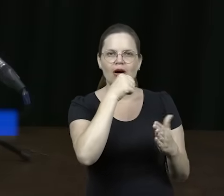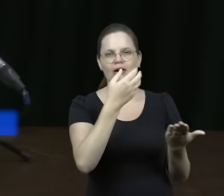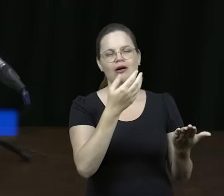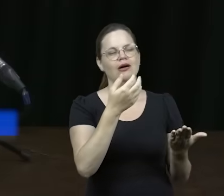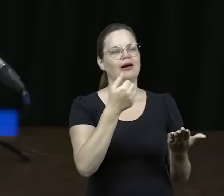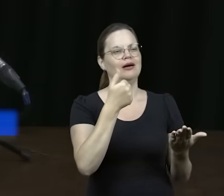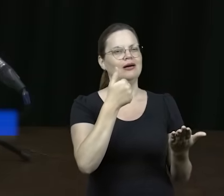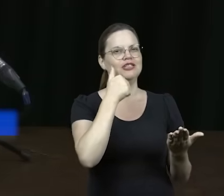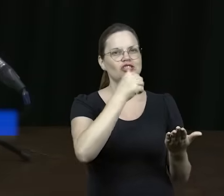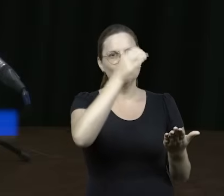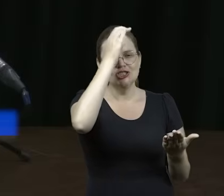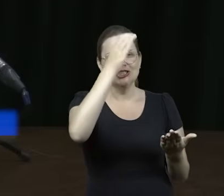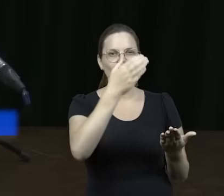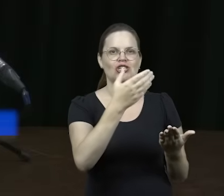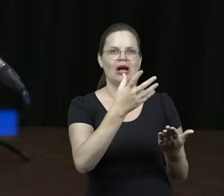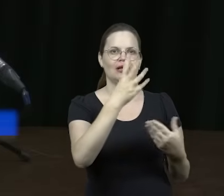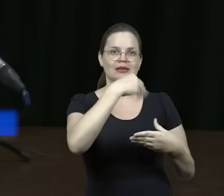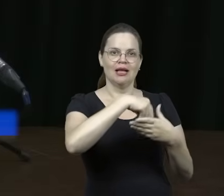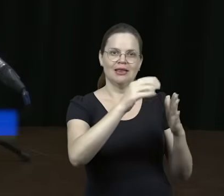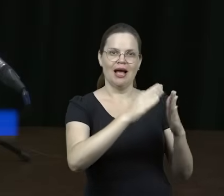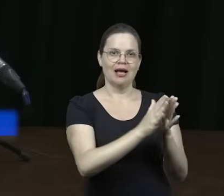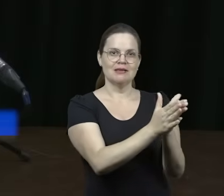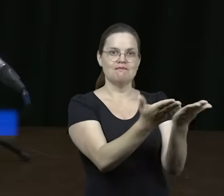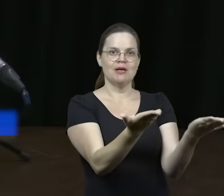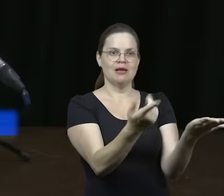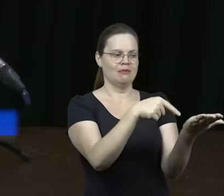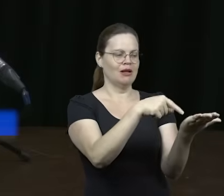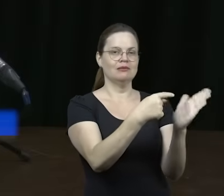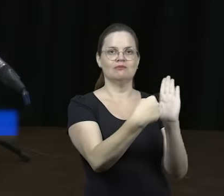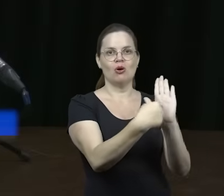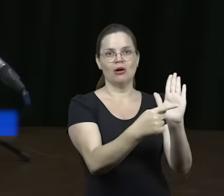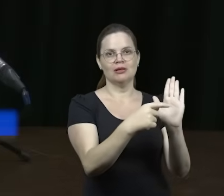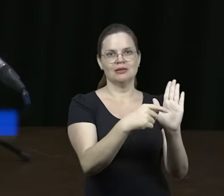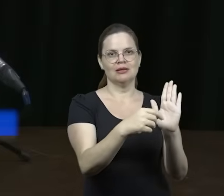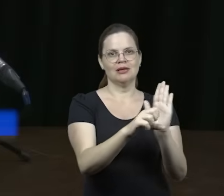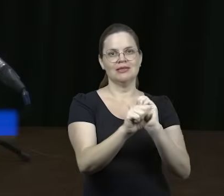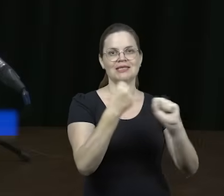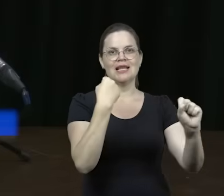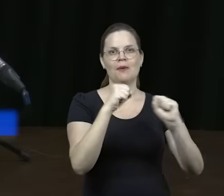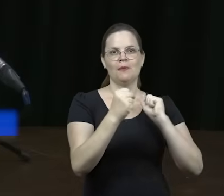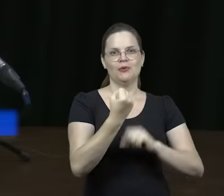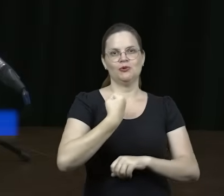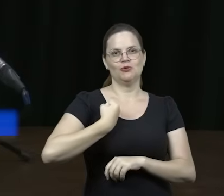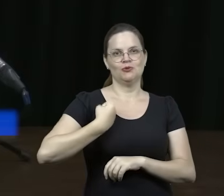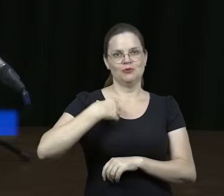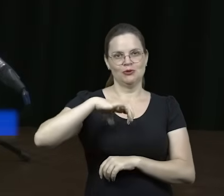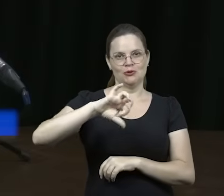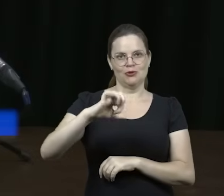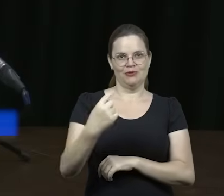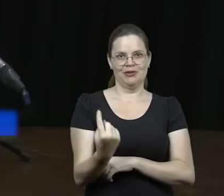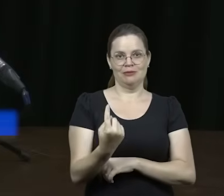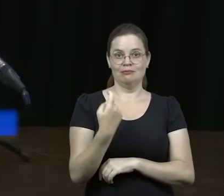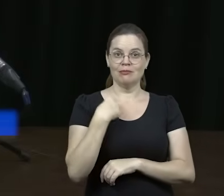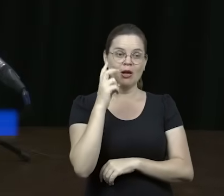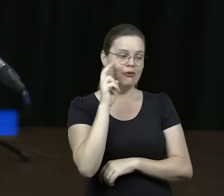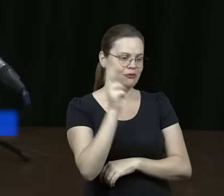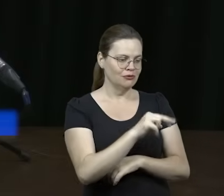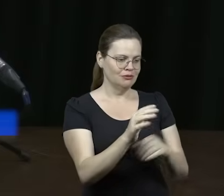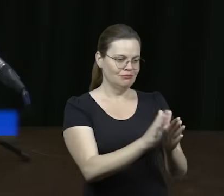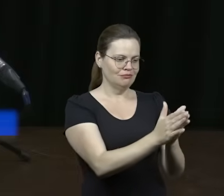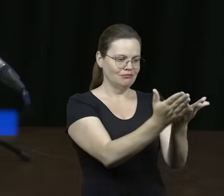minha infância. Chegava na casa de alguém, eu via a Bíblia aberta no Salmo 91. É